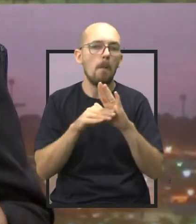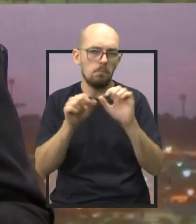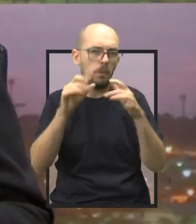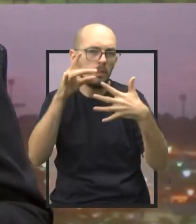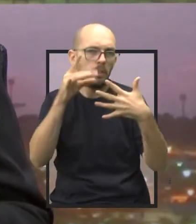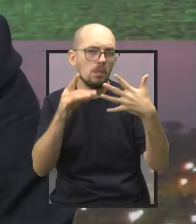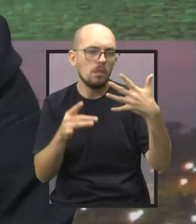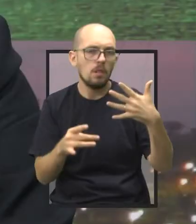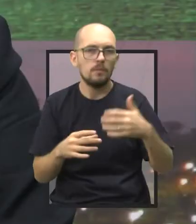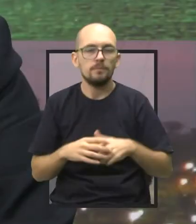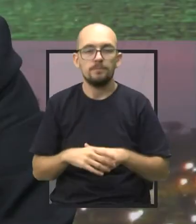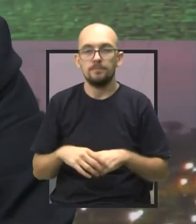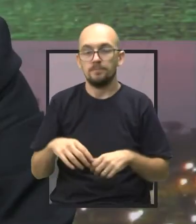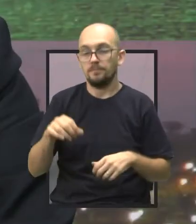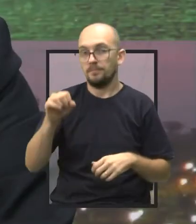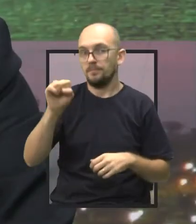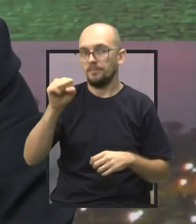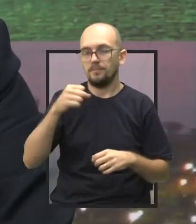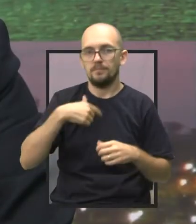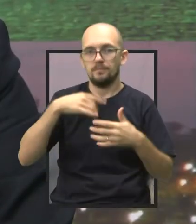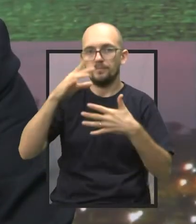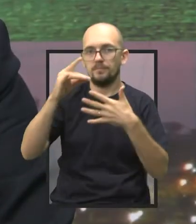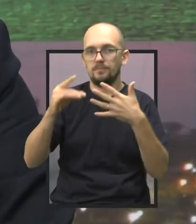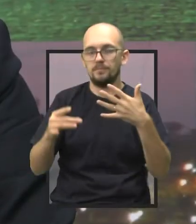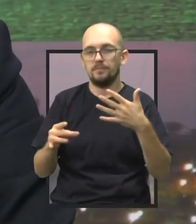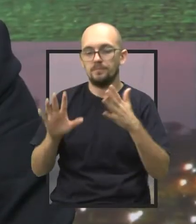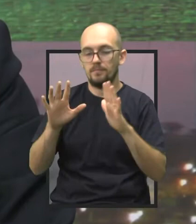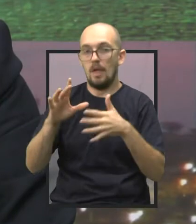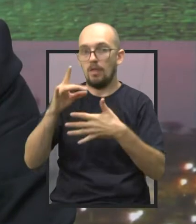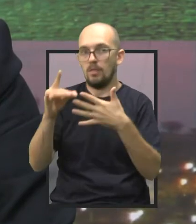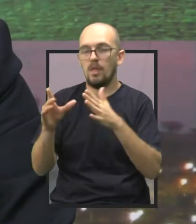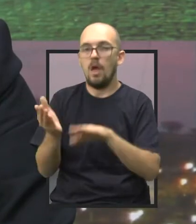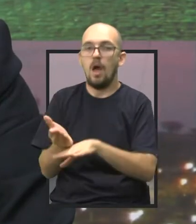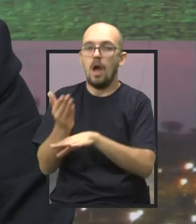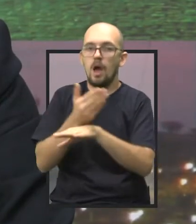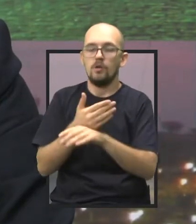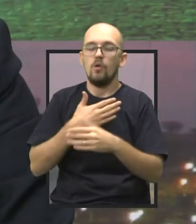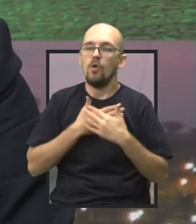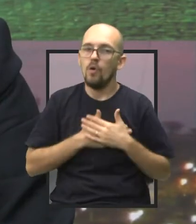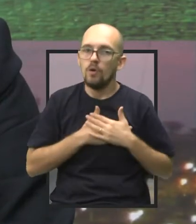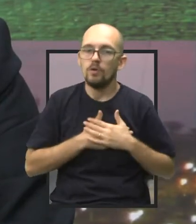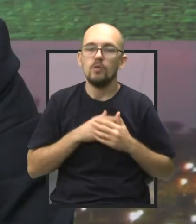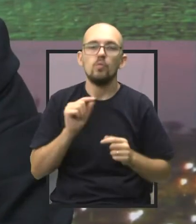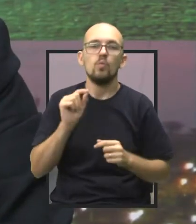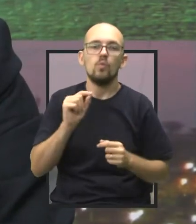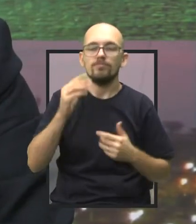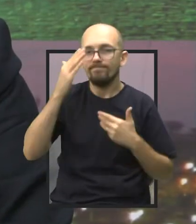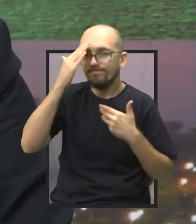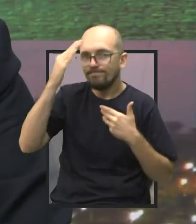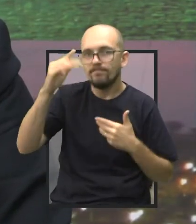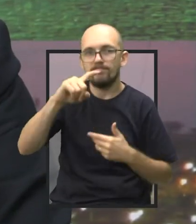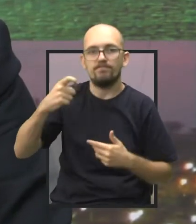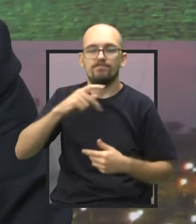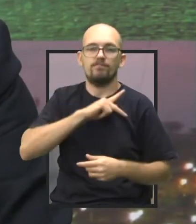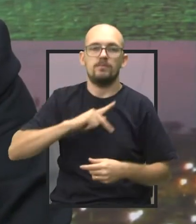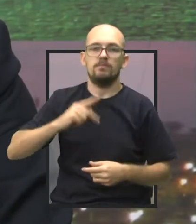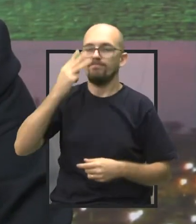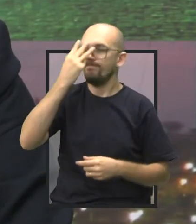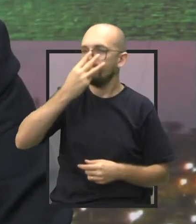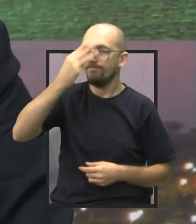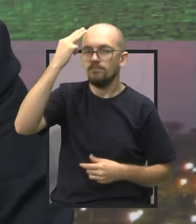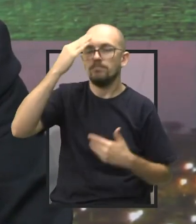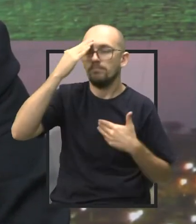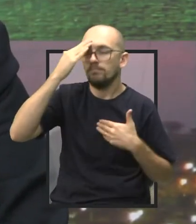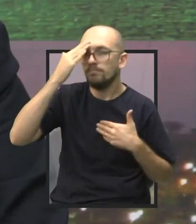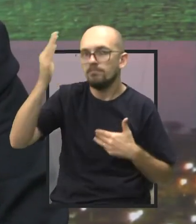um a um para a gente. Sim, Val. Antes de detalhar, eu gostaria de agradecer ao ex-presidente Michel Temer, que